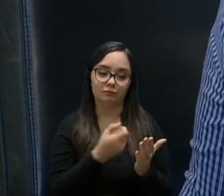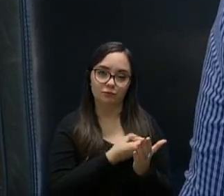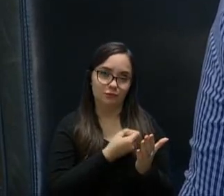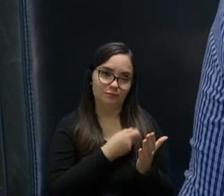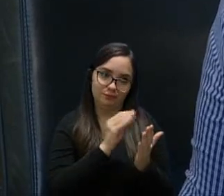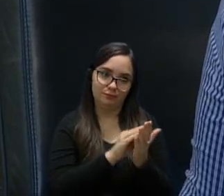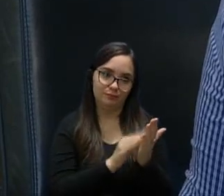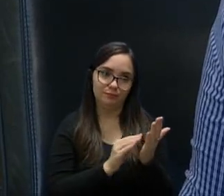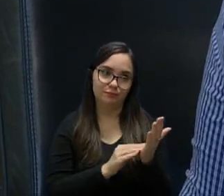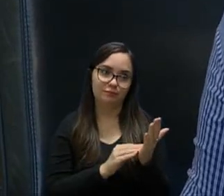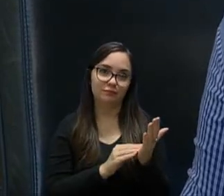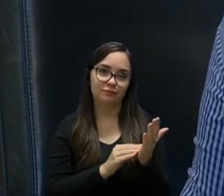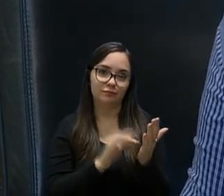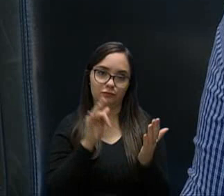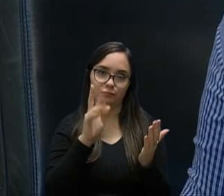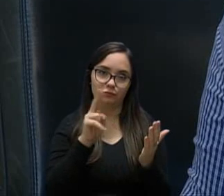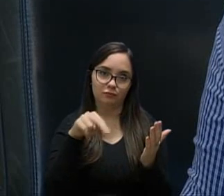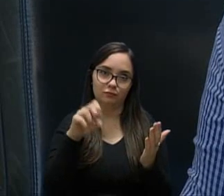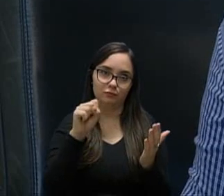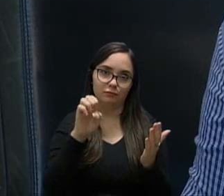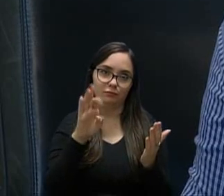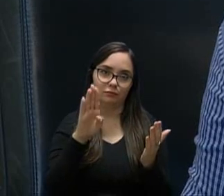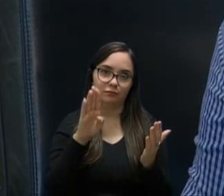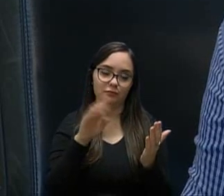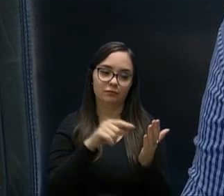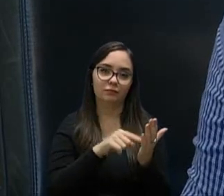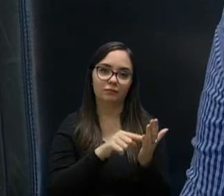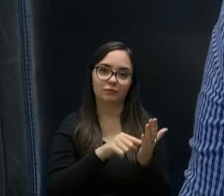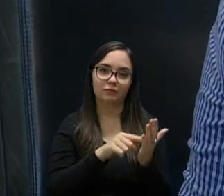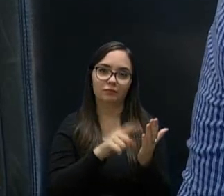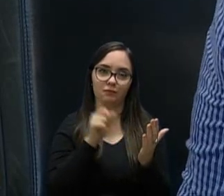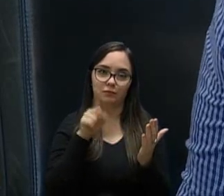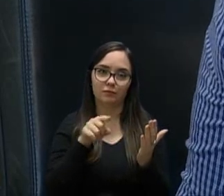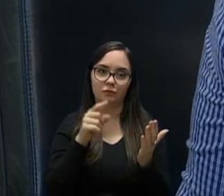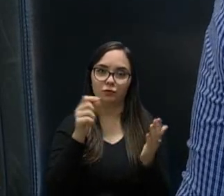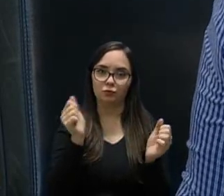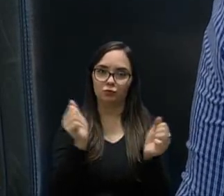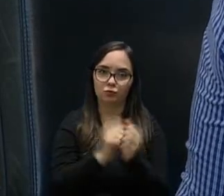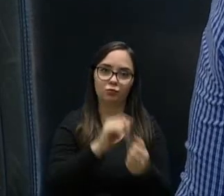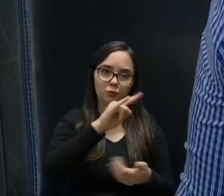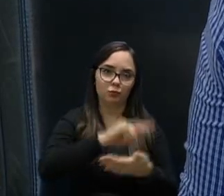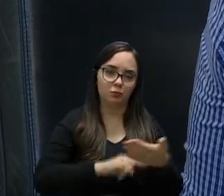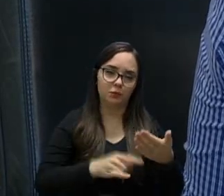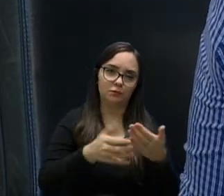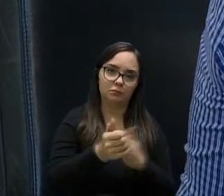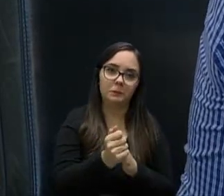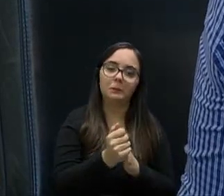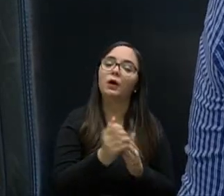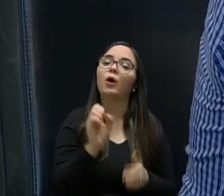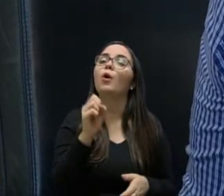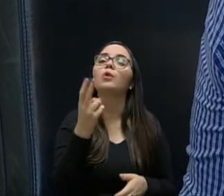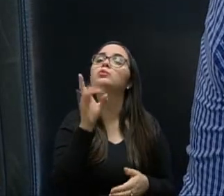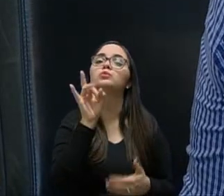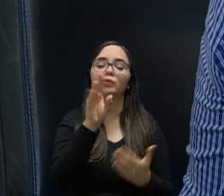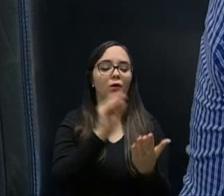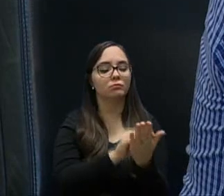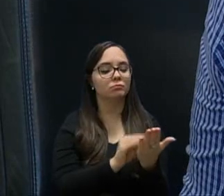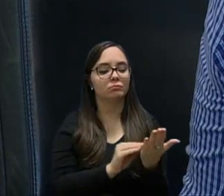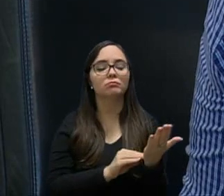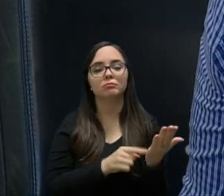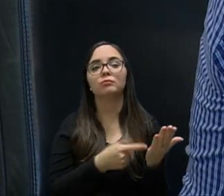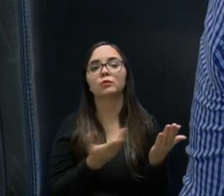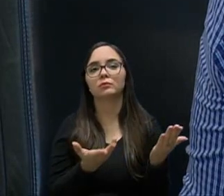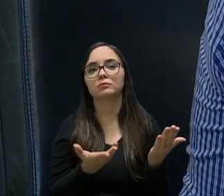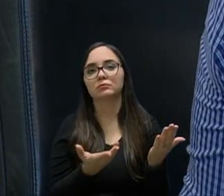projeção aqui da funcef veio acompanhado de documentos ou é o sol que está escrito aqui no